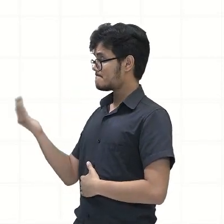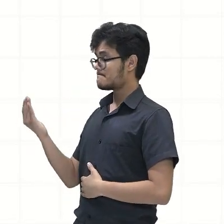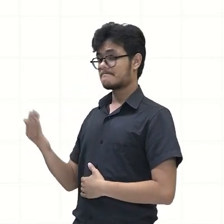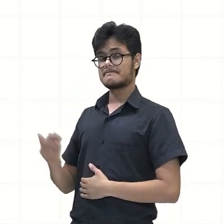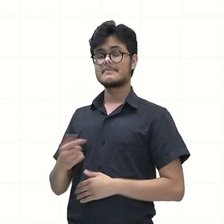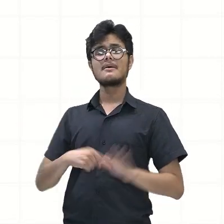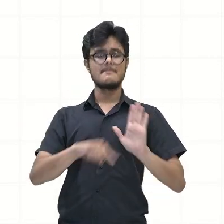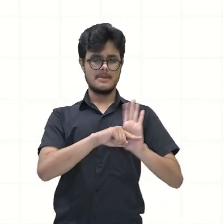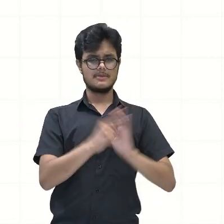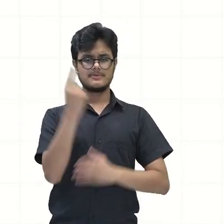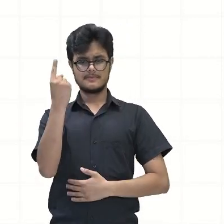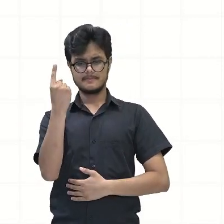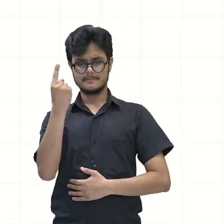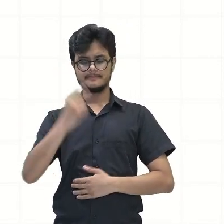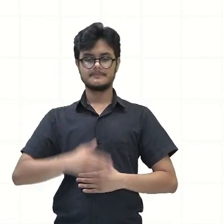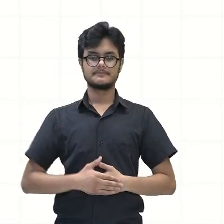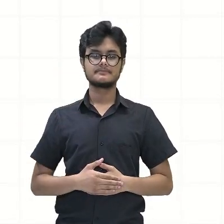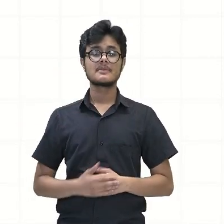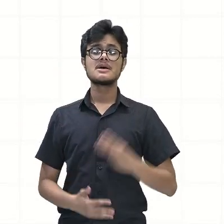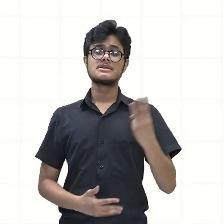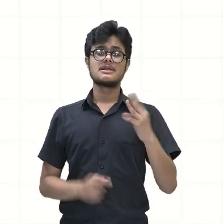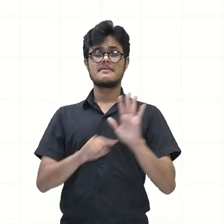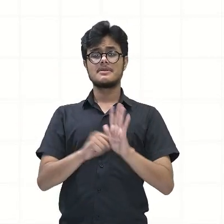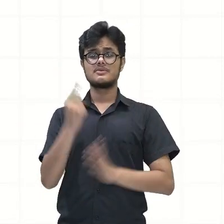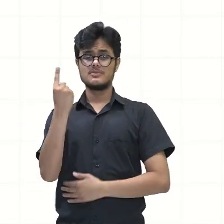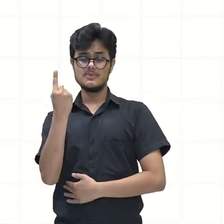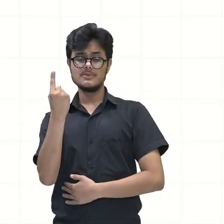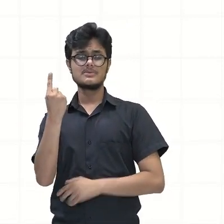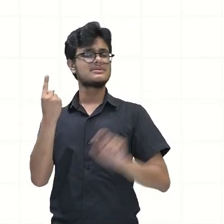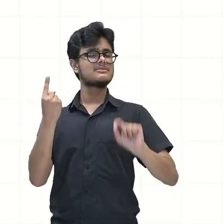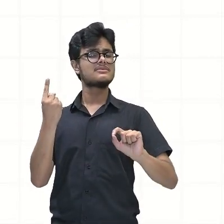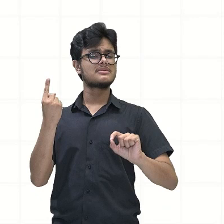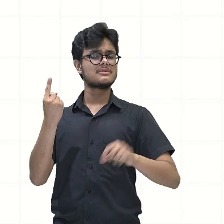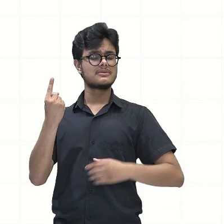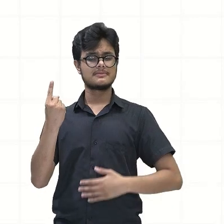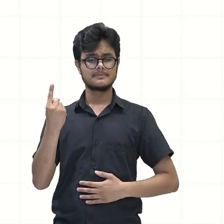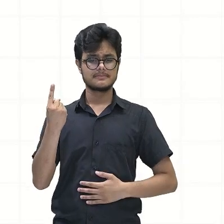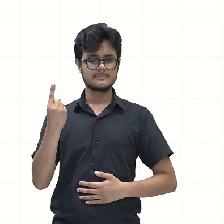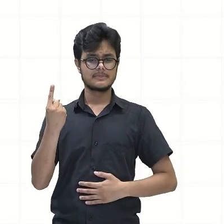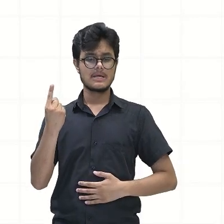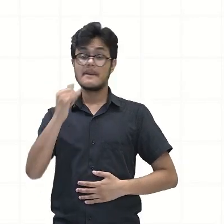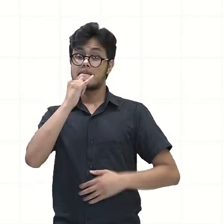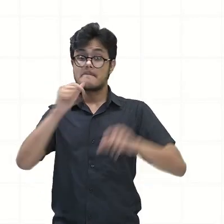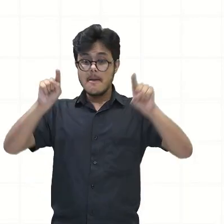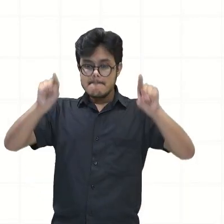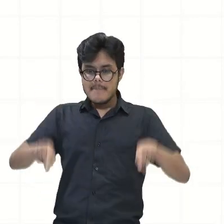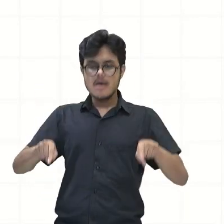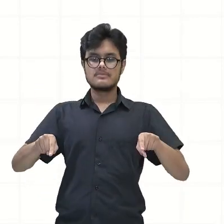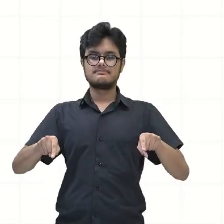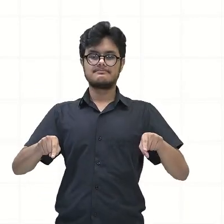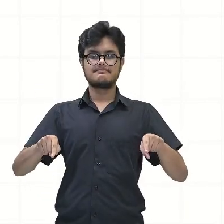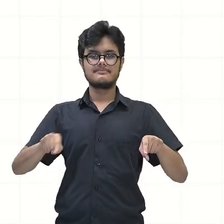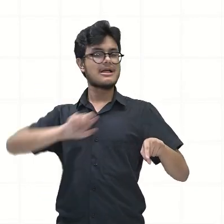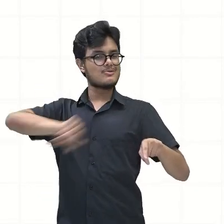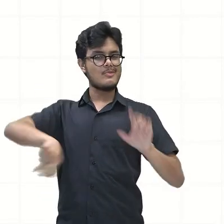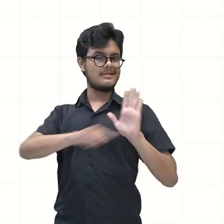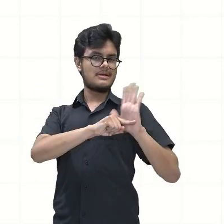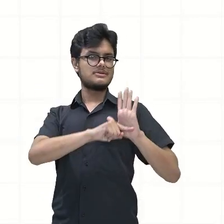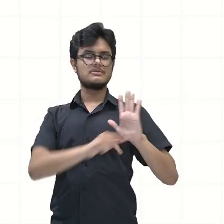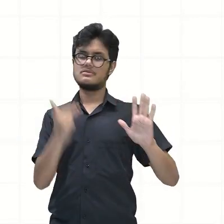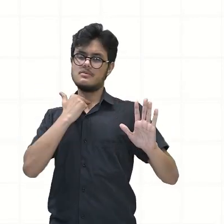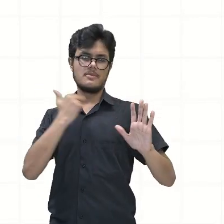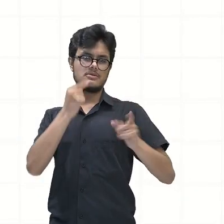menos 1. E 3 menos 1, né, a gente coloca aqui entre módulos, porque a gente não vai considerar valor negativo, né,